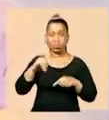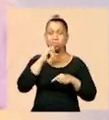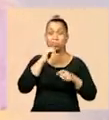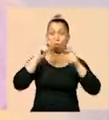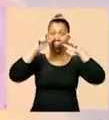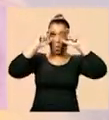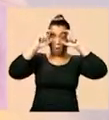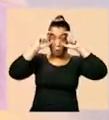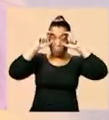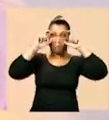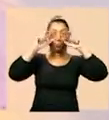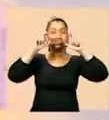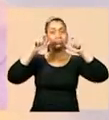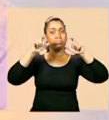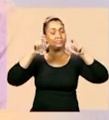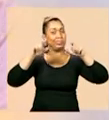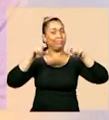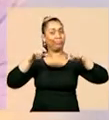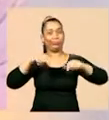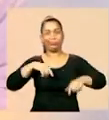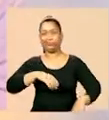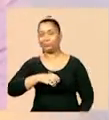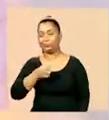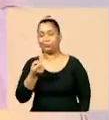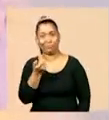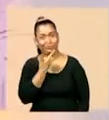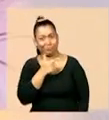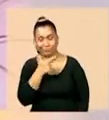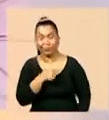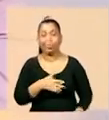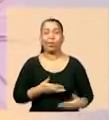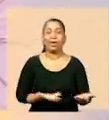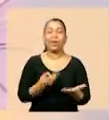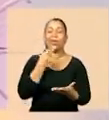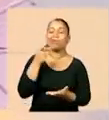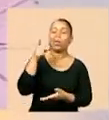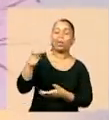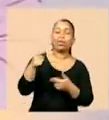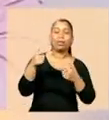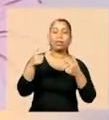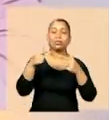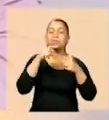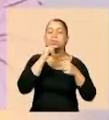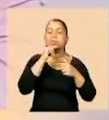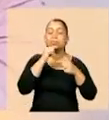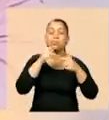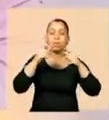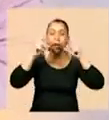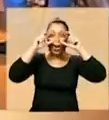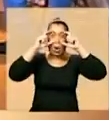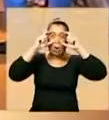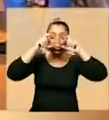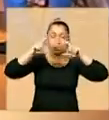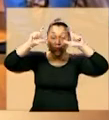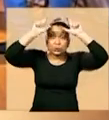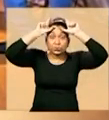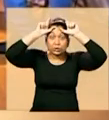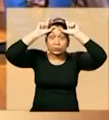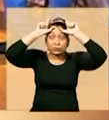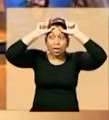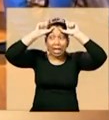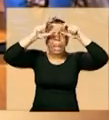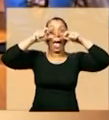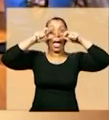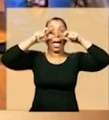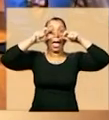O óculos é muito engraçado, né? Às vezes a gente pega o trabalhador, eu falo que ele está com óculos no chifre. Aí ele vê a gente, ele faz assim